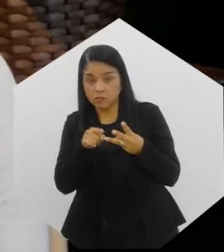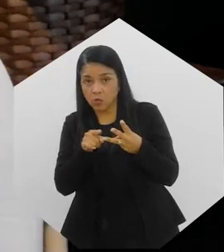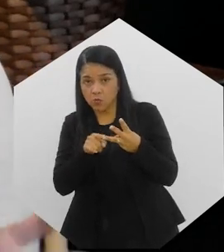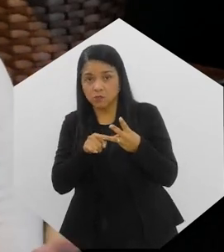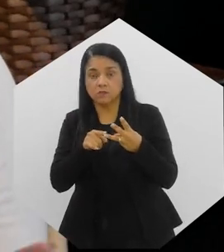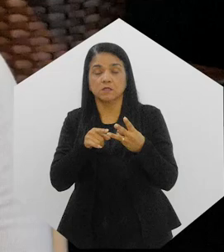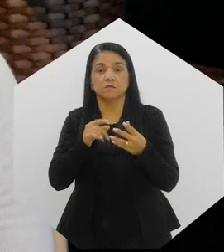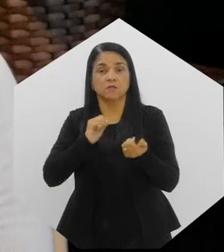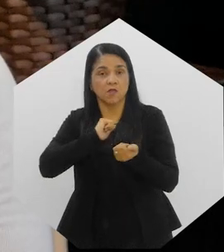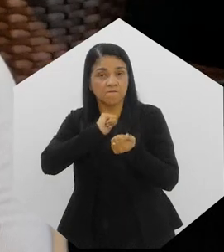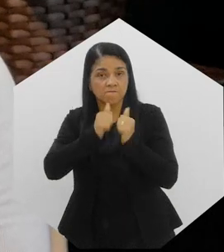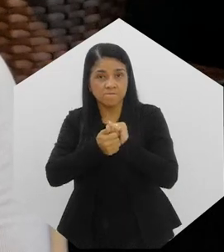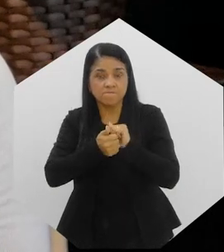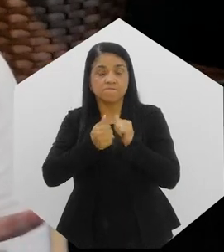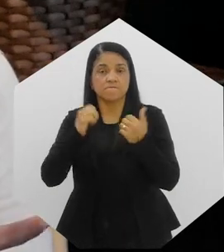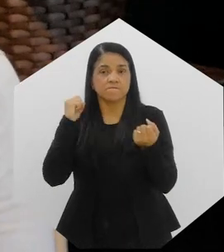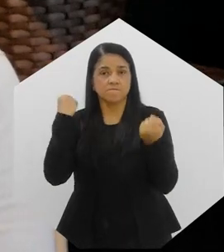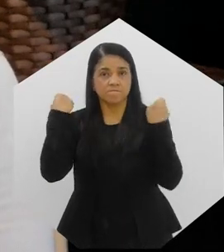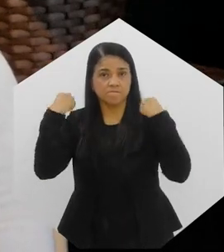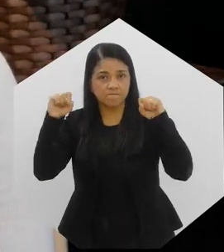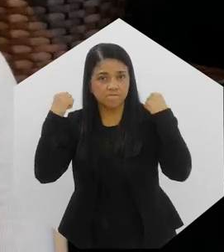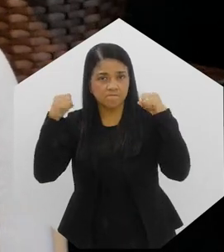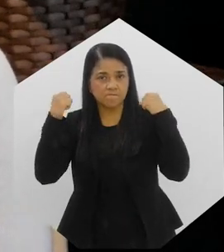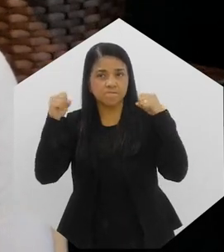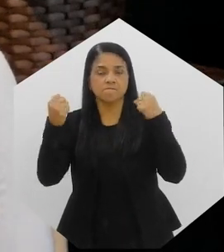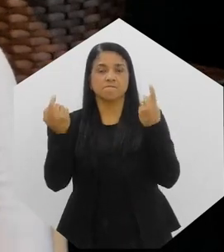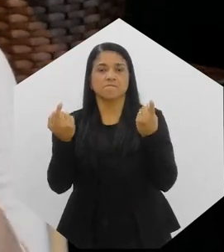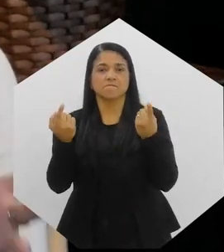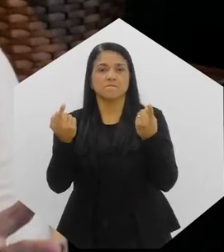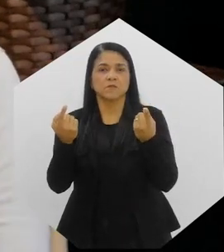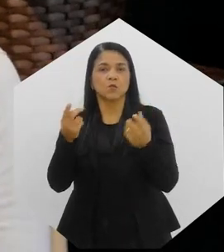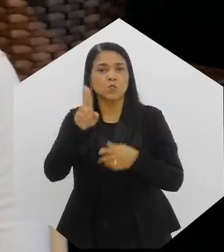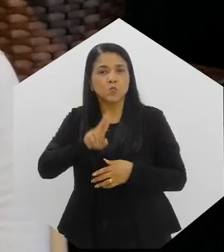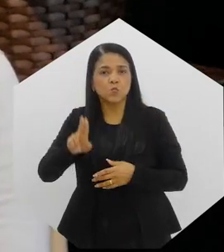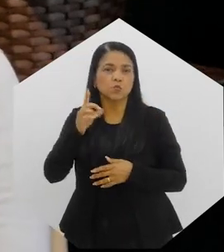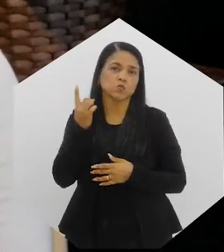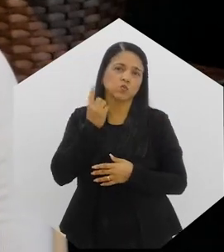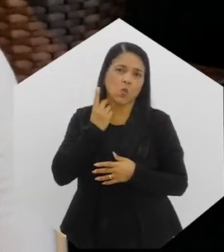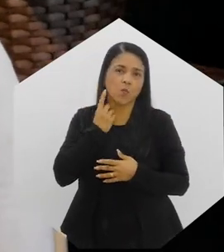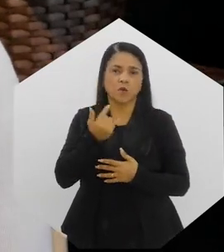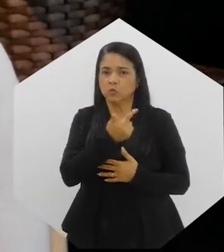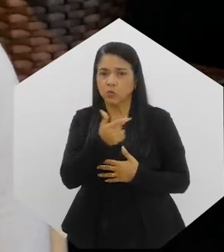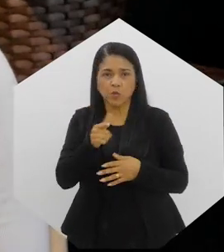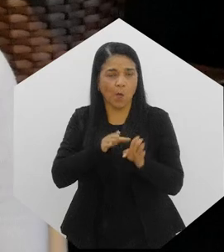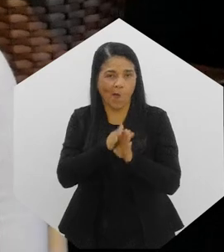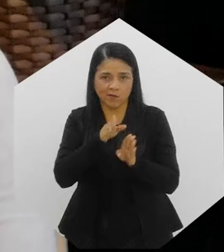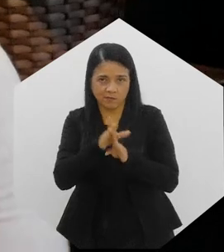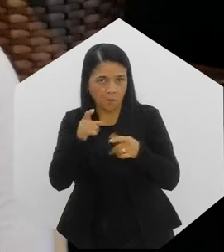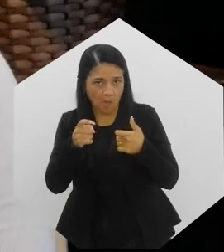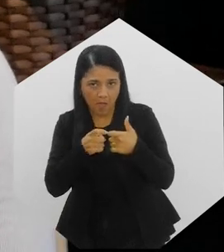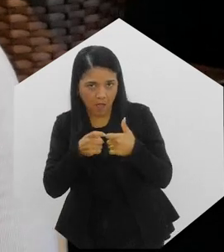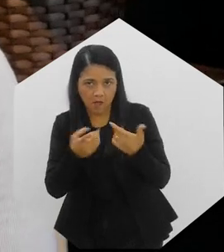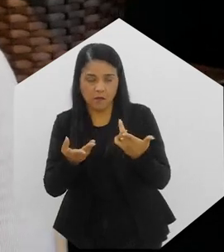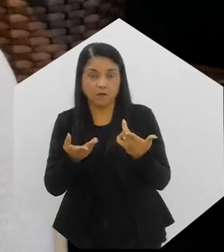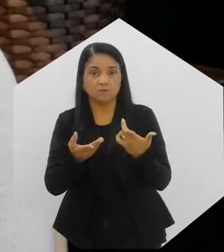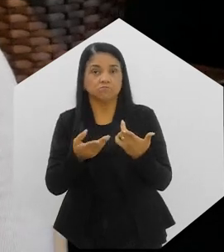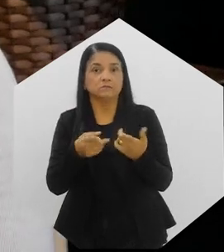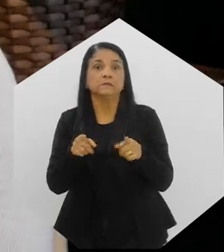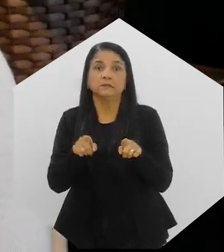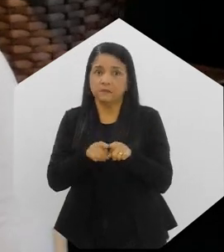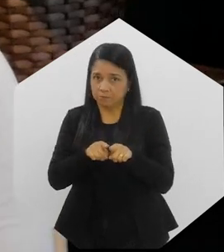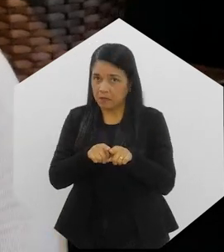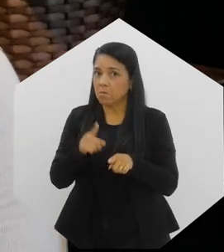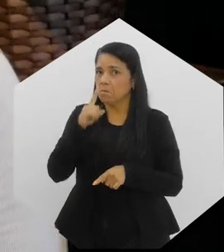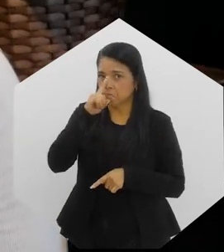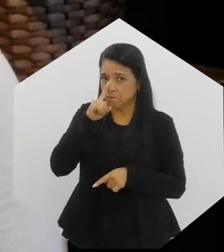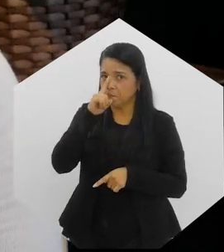físicas e também acabam usando algum tipo de hormônio de forma indiscriminada, né? Sem receita, enfim.